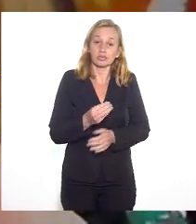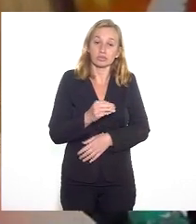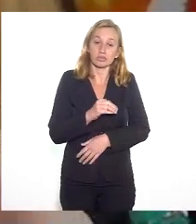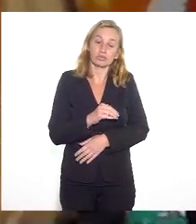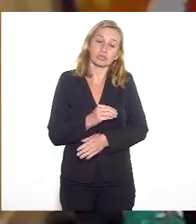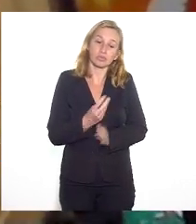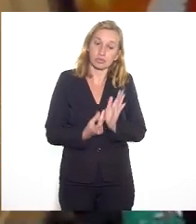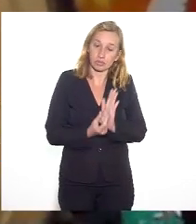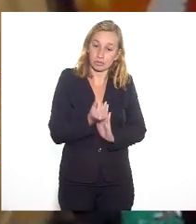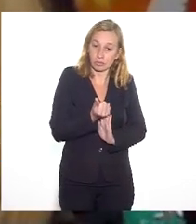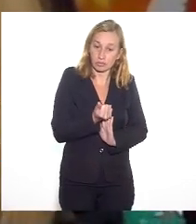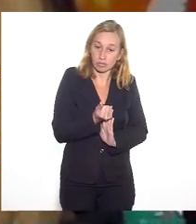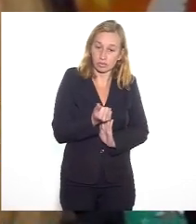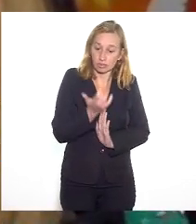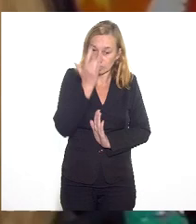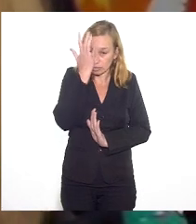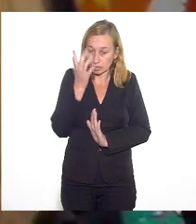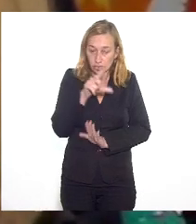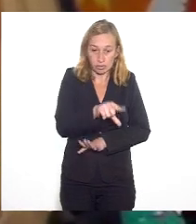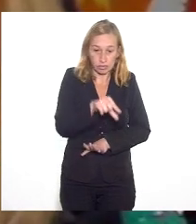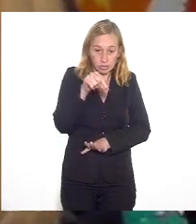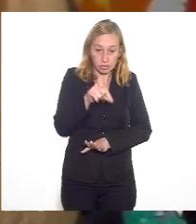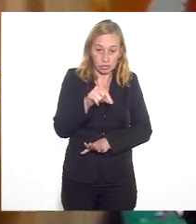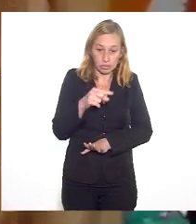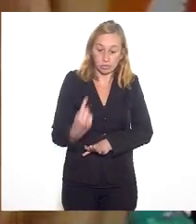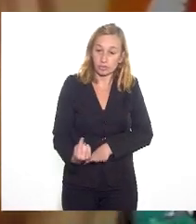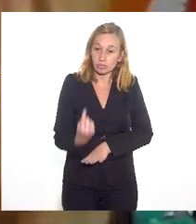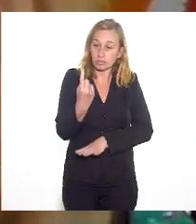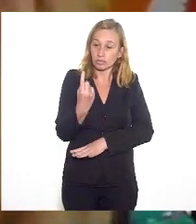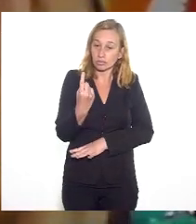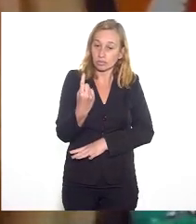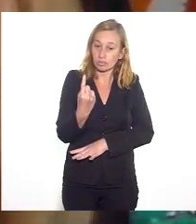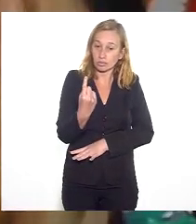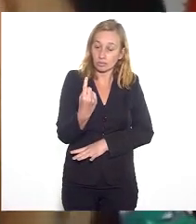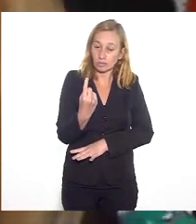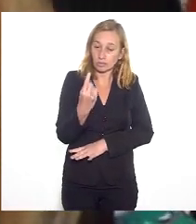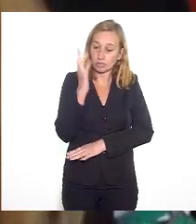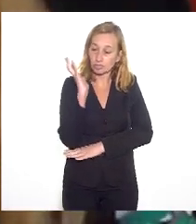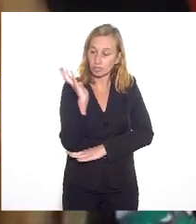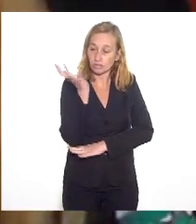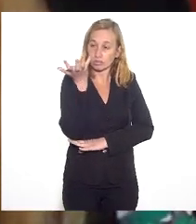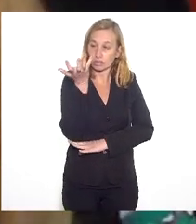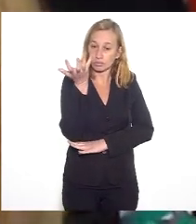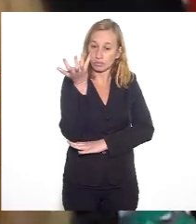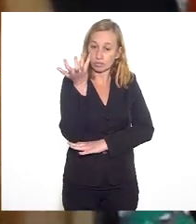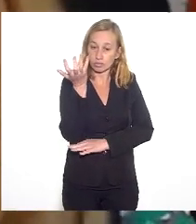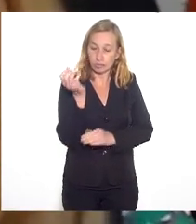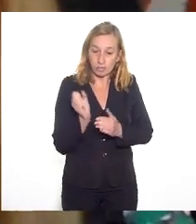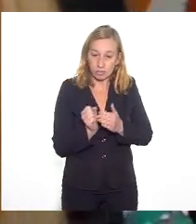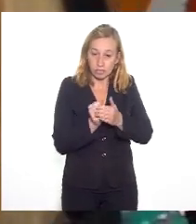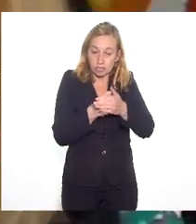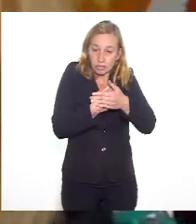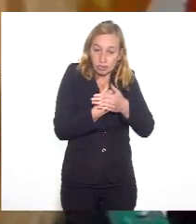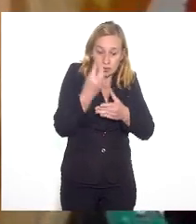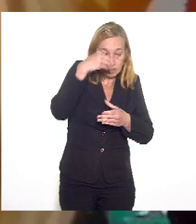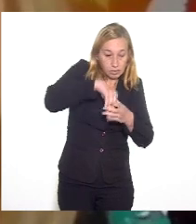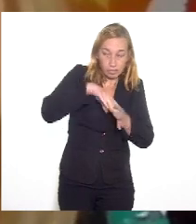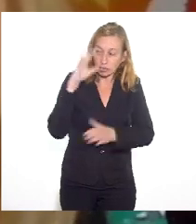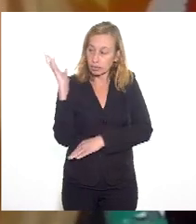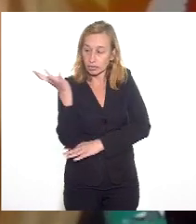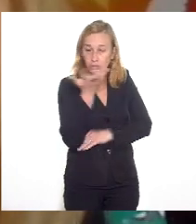fácil do que escolher uma árvore dentro de esconder uma árvore dentro de uma floresta. Por isso, quanto